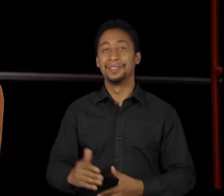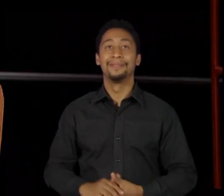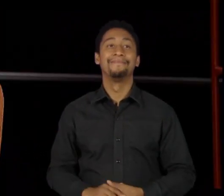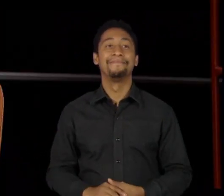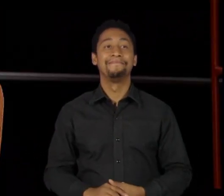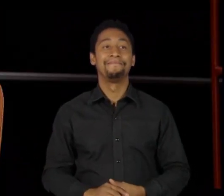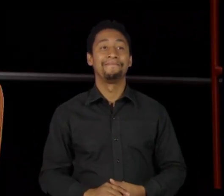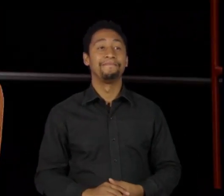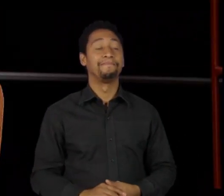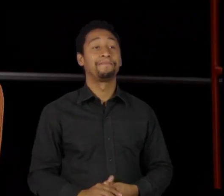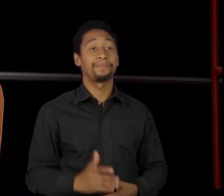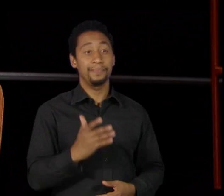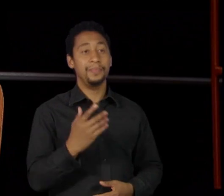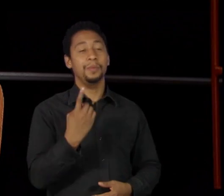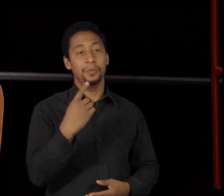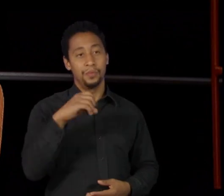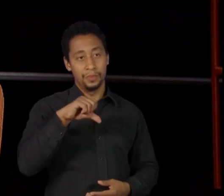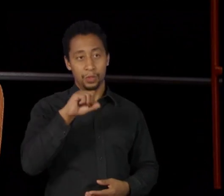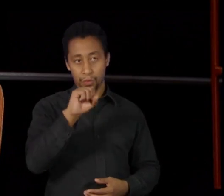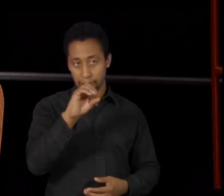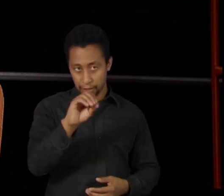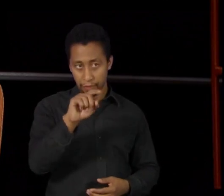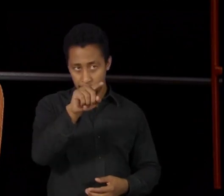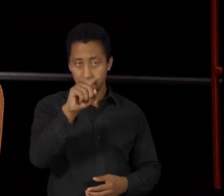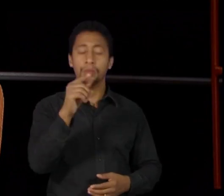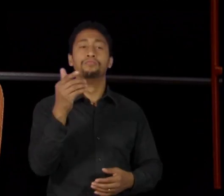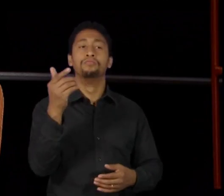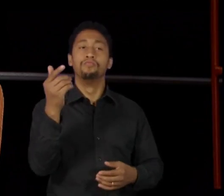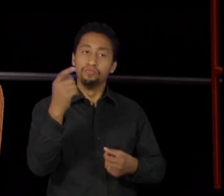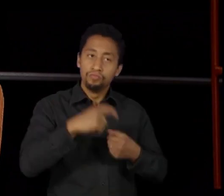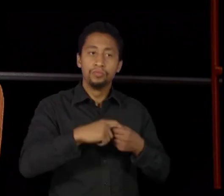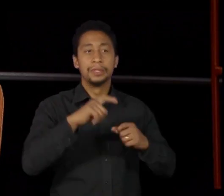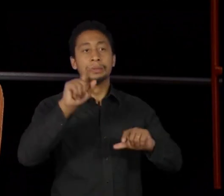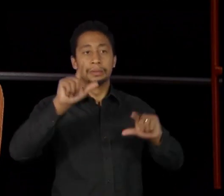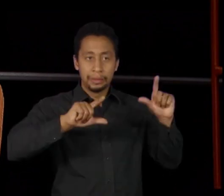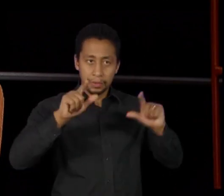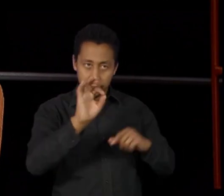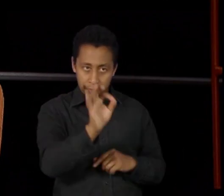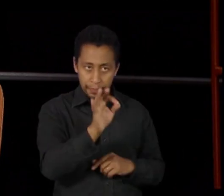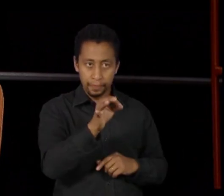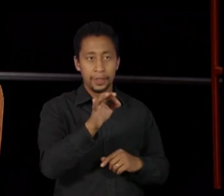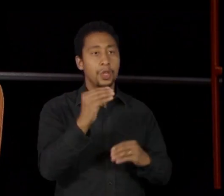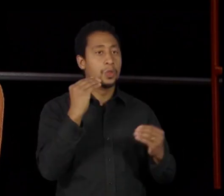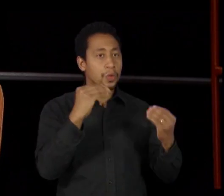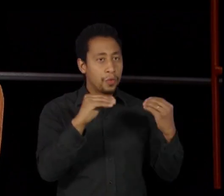Breda, e só lá pelos anos 80 que você voltou a fazer televisão. Fez novelas na Tupi,